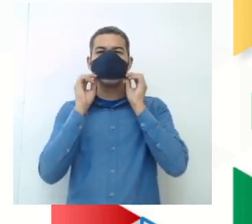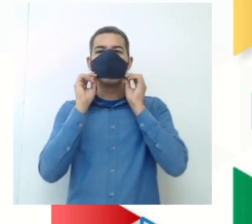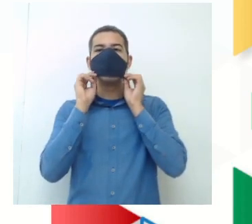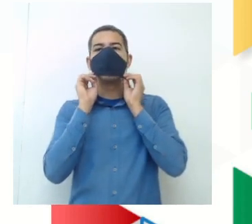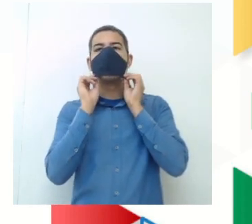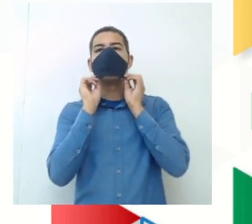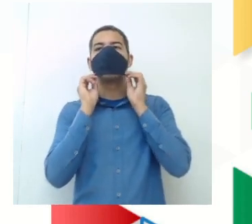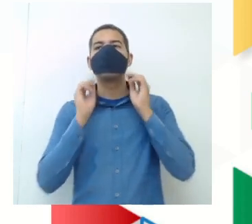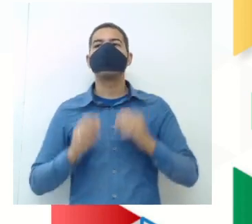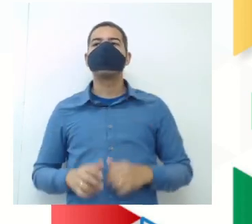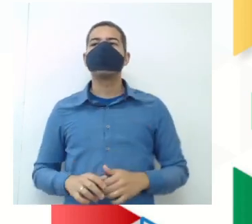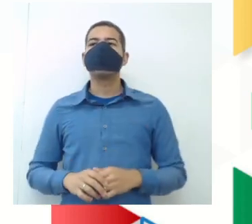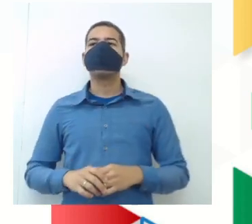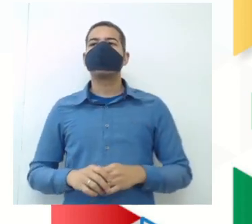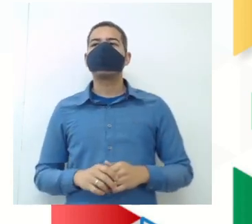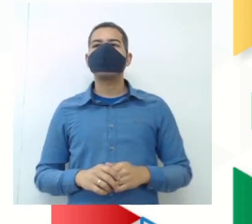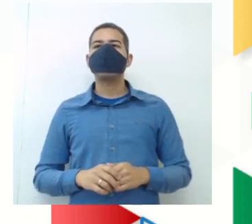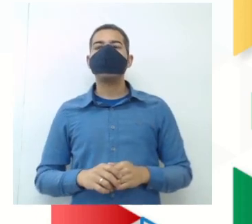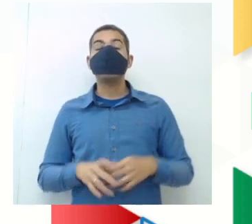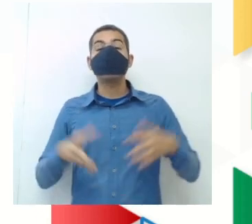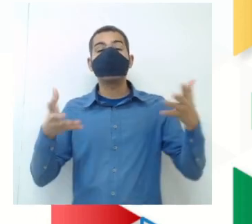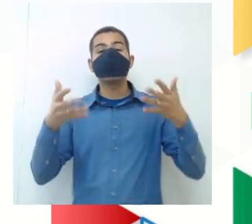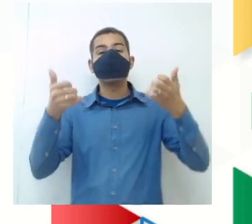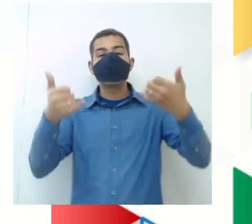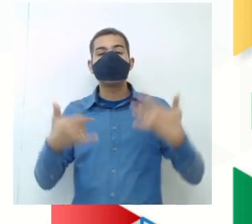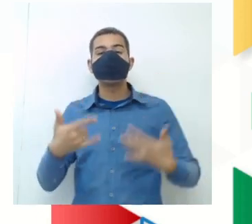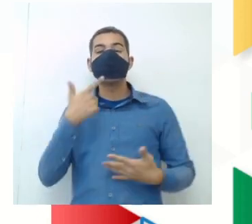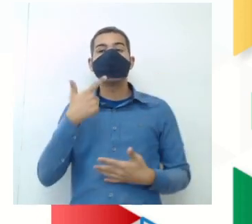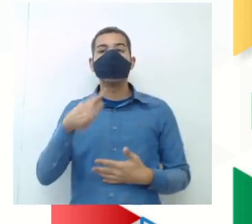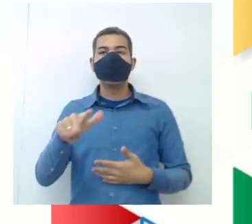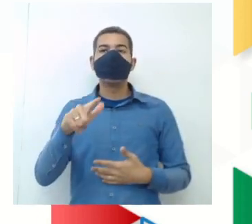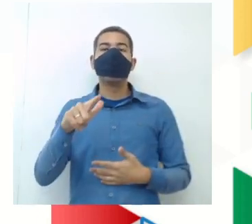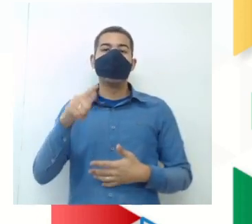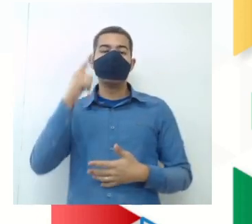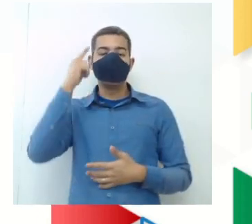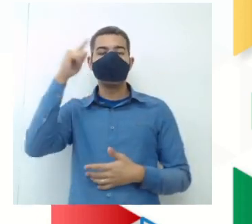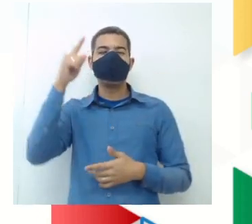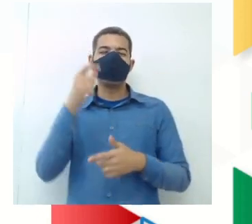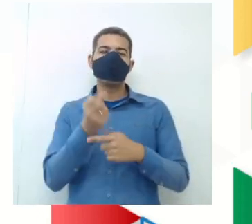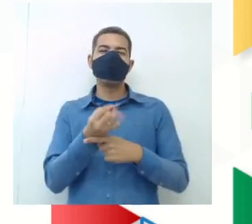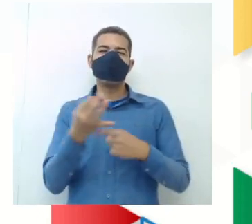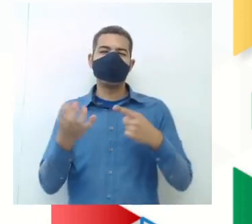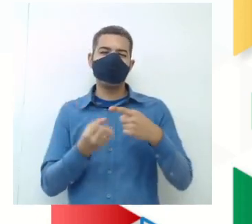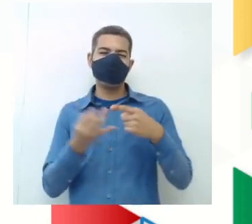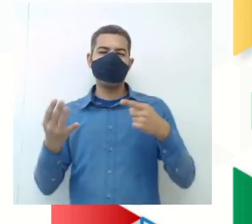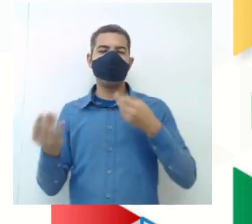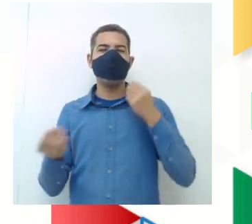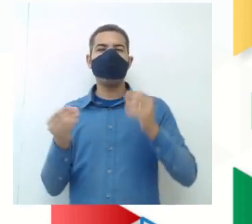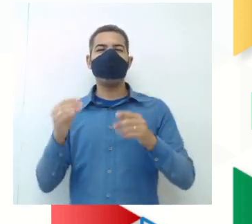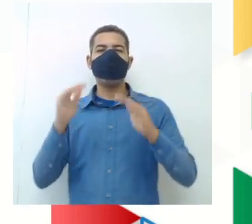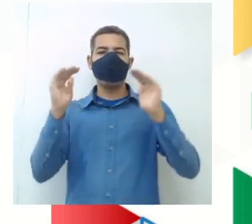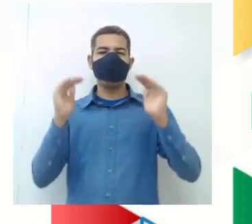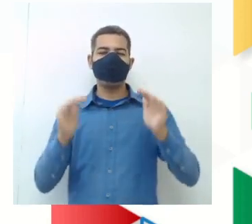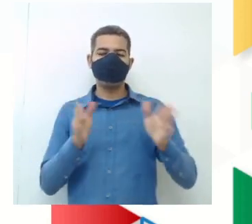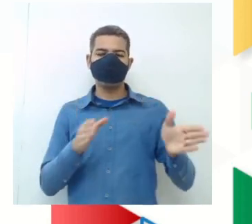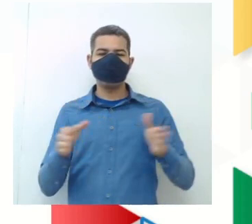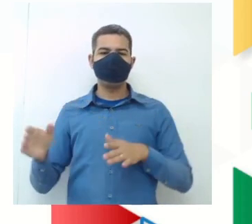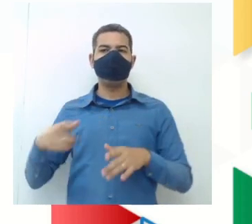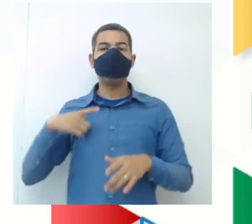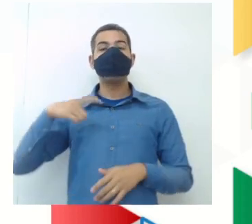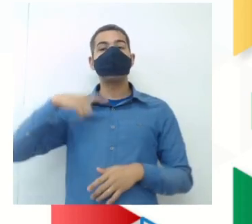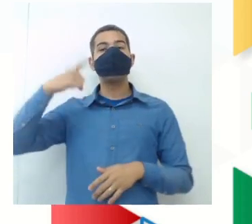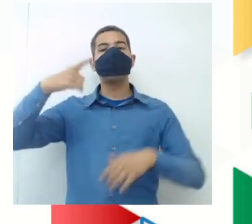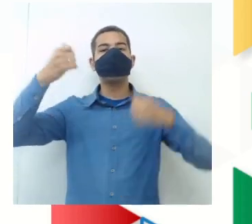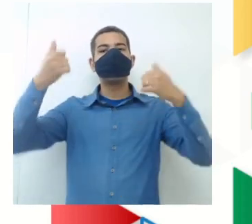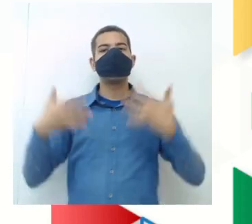letramento matemático, tá bom? Agora eu vou falar sobre a linguagem e a ideia de fração. Como é que ela é subdividida? Em primeiro lugar, eu vou mostrar